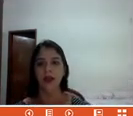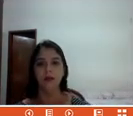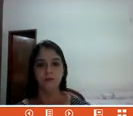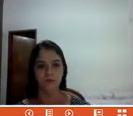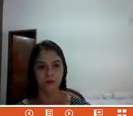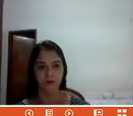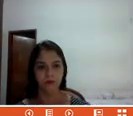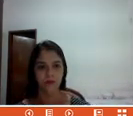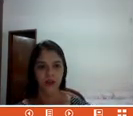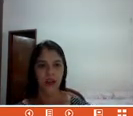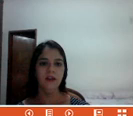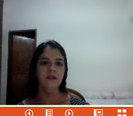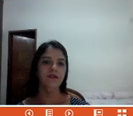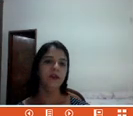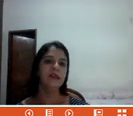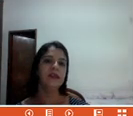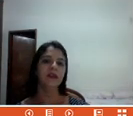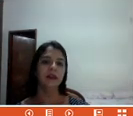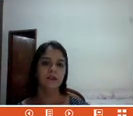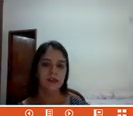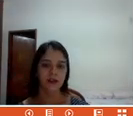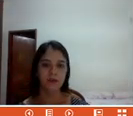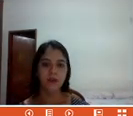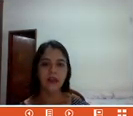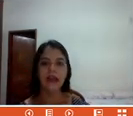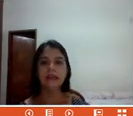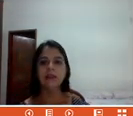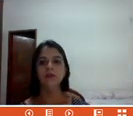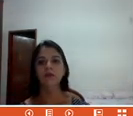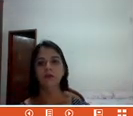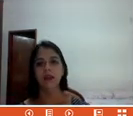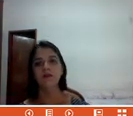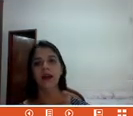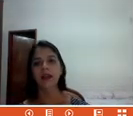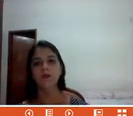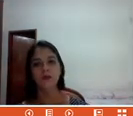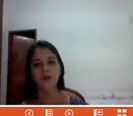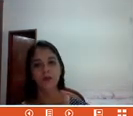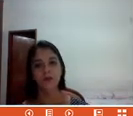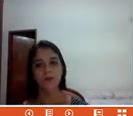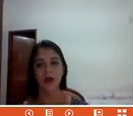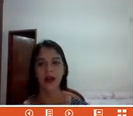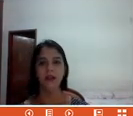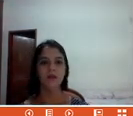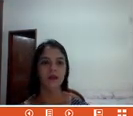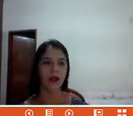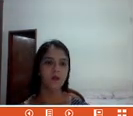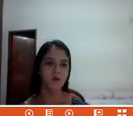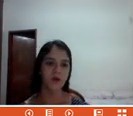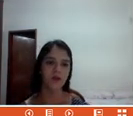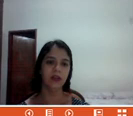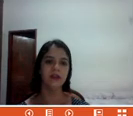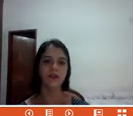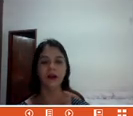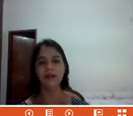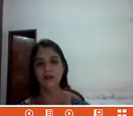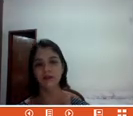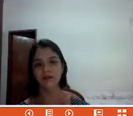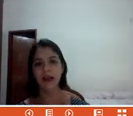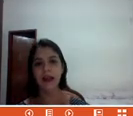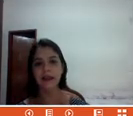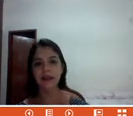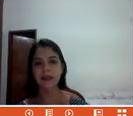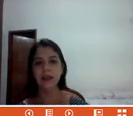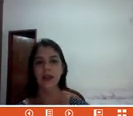exemplo, que ela vem florescendo através da comunicação, né, numa língua comum, a língua tal como acontece com as